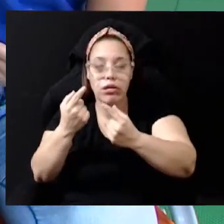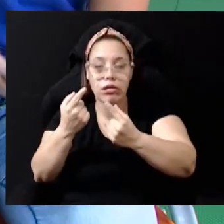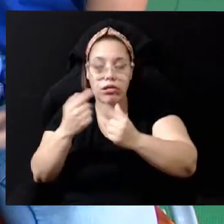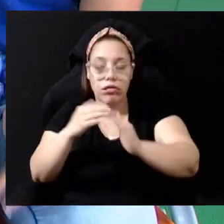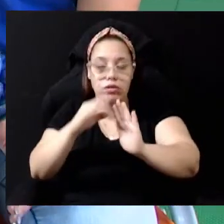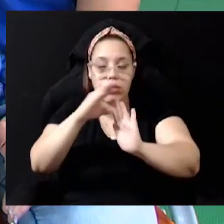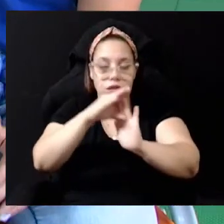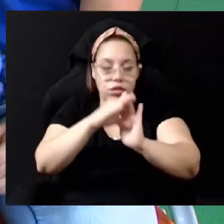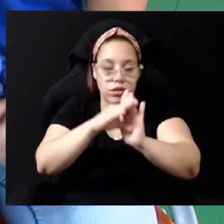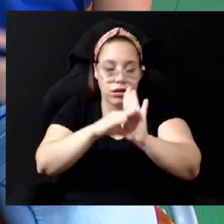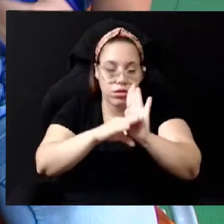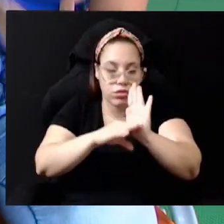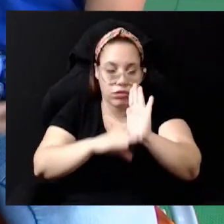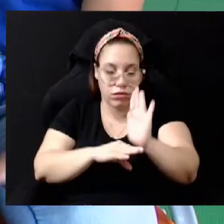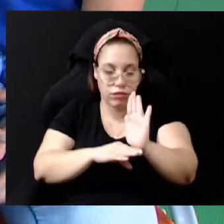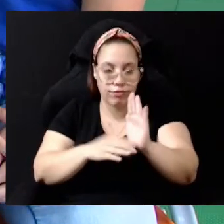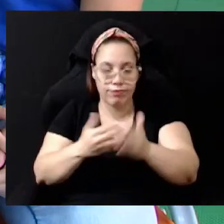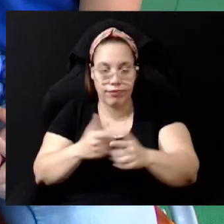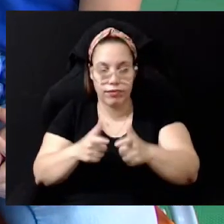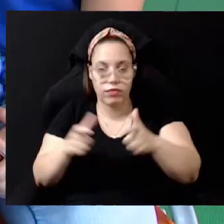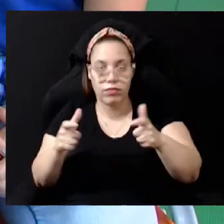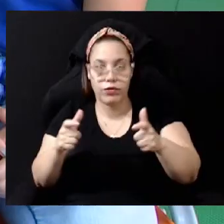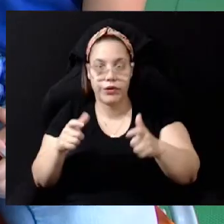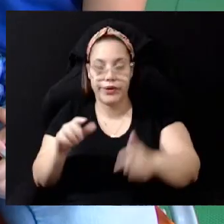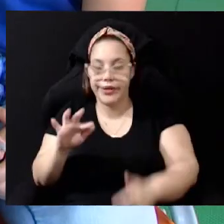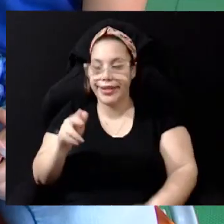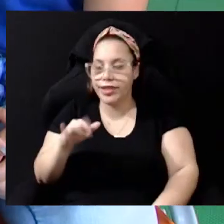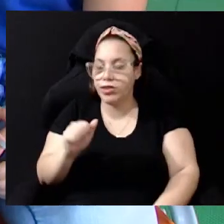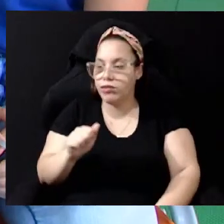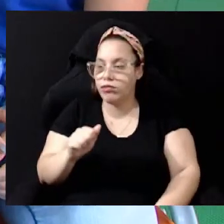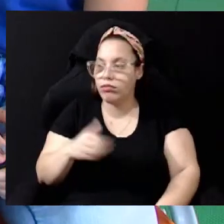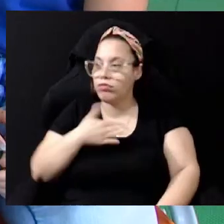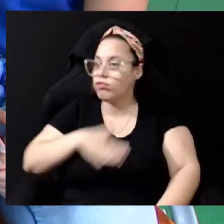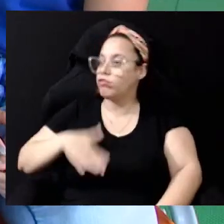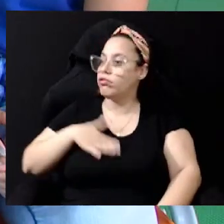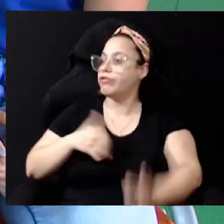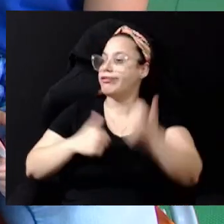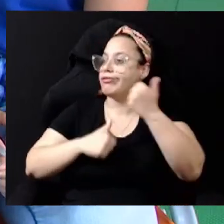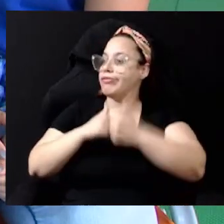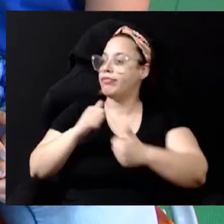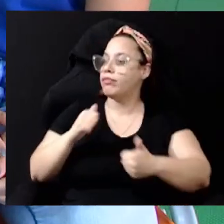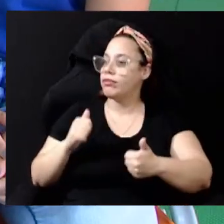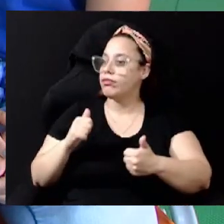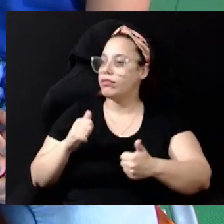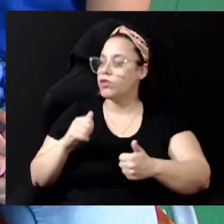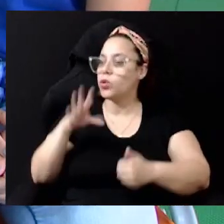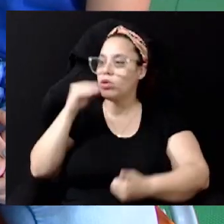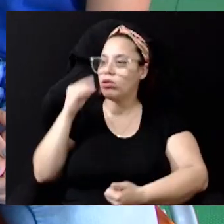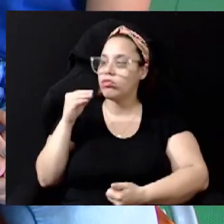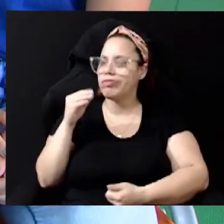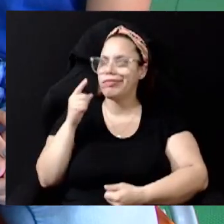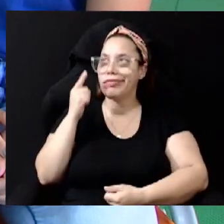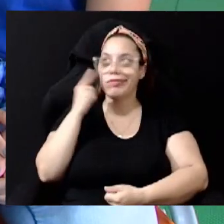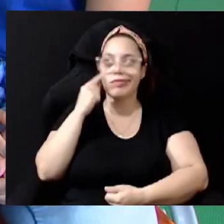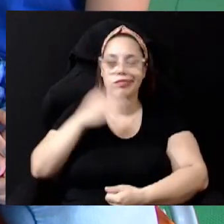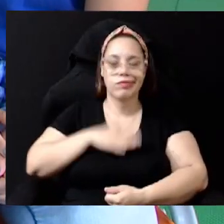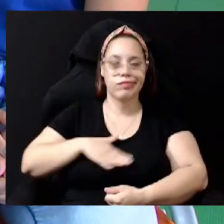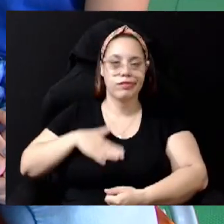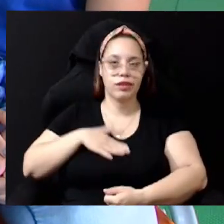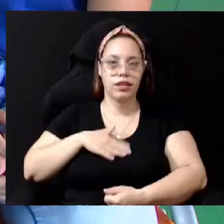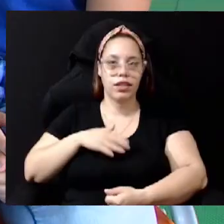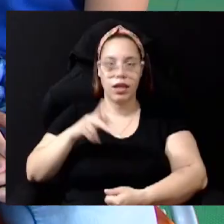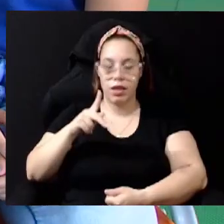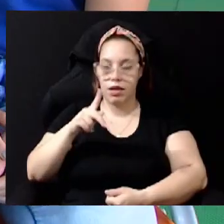ter o repertório motor maior possível. Tirando a queimada, qual o esporte preferido aí da criançada ou dos adolescentes, enfim? Olha, eles